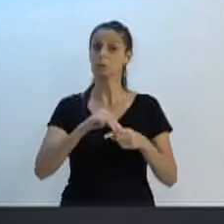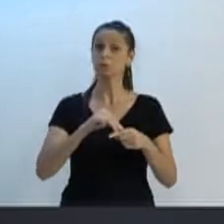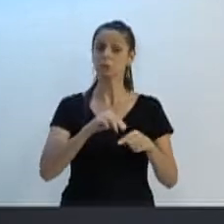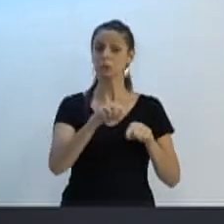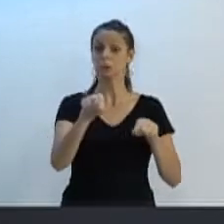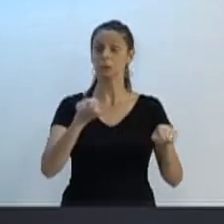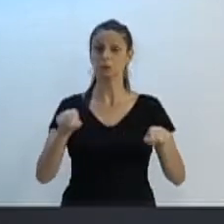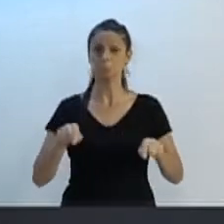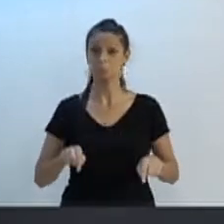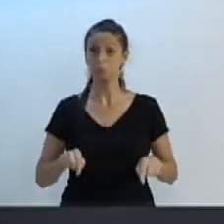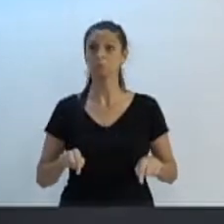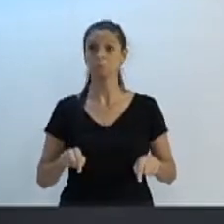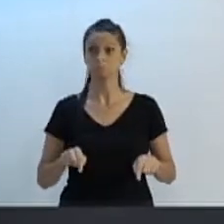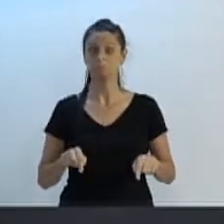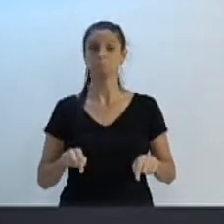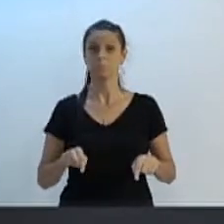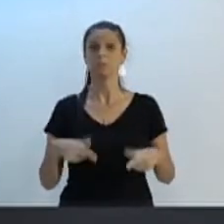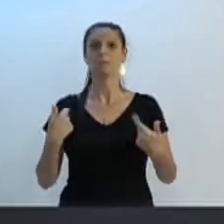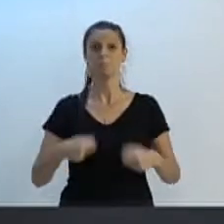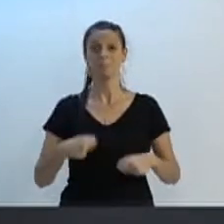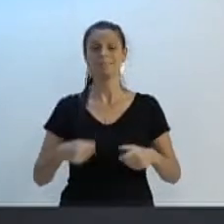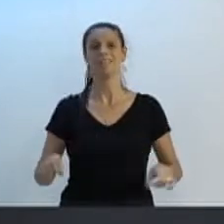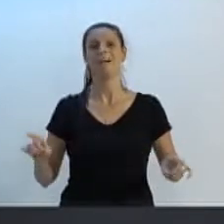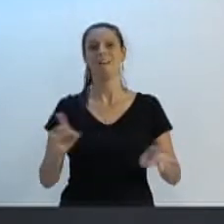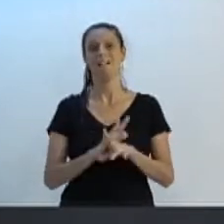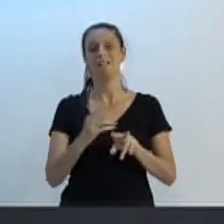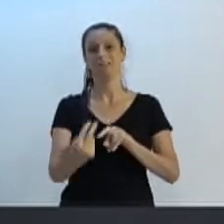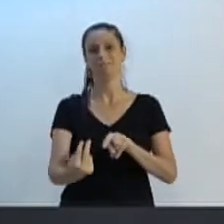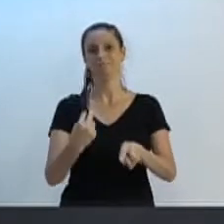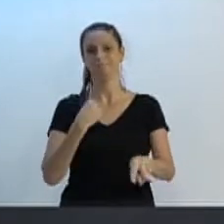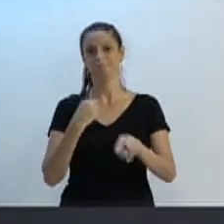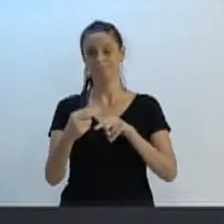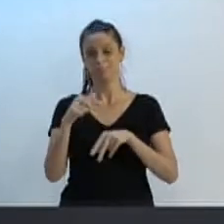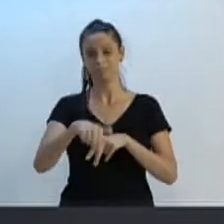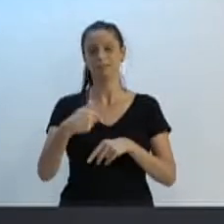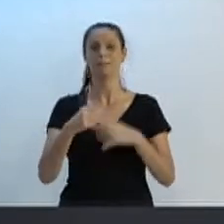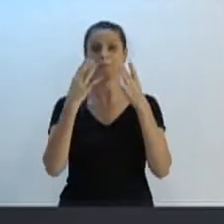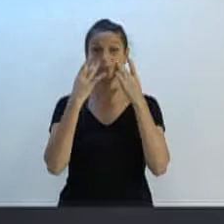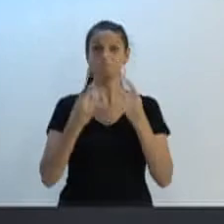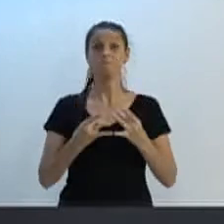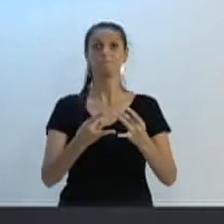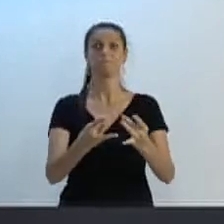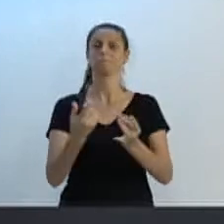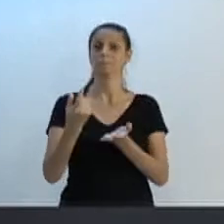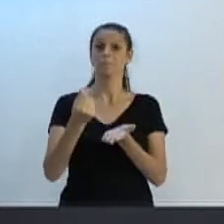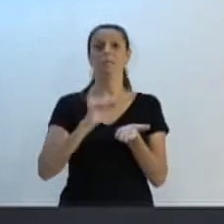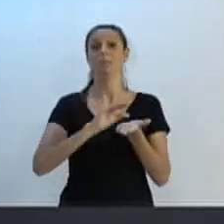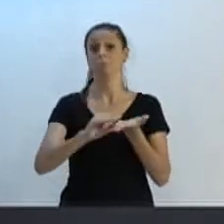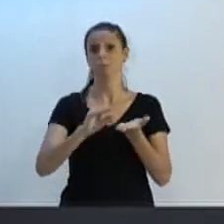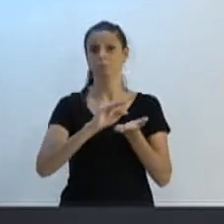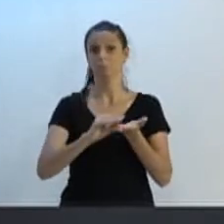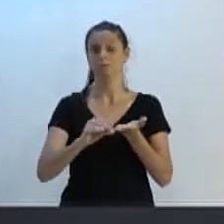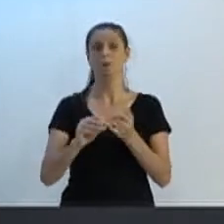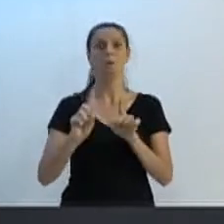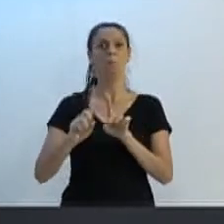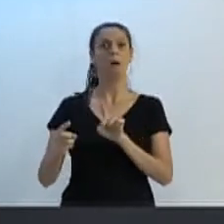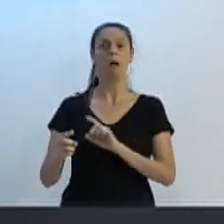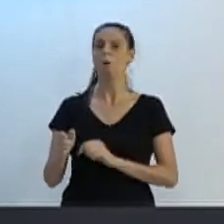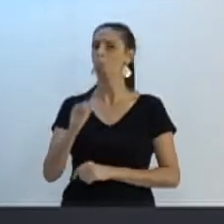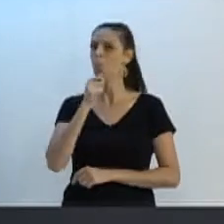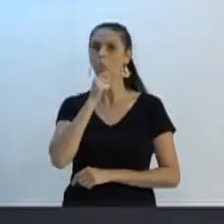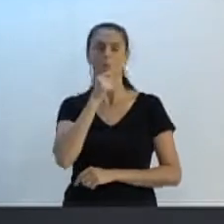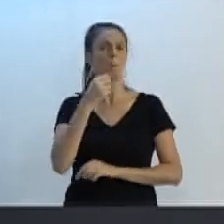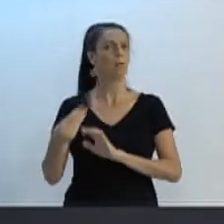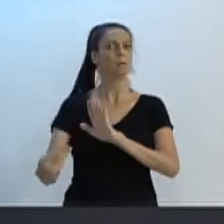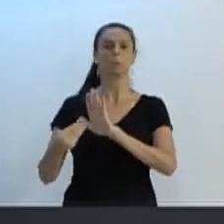este esse trajeto precisa realmente ter uma atenção de valores que nem no orçamento não consta